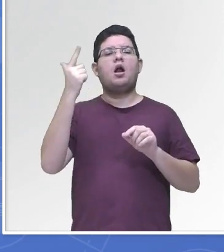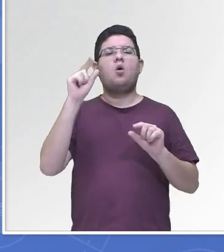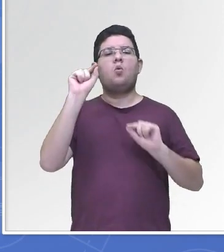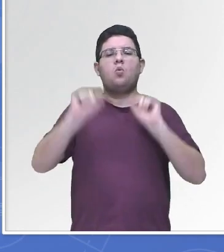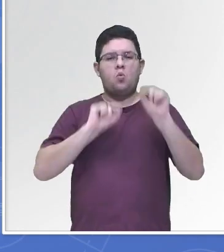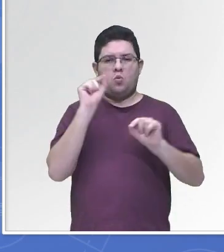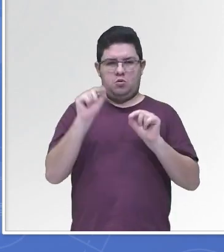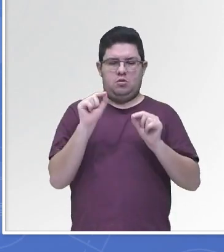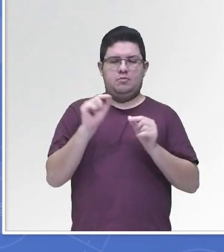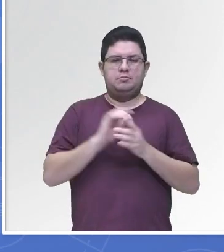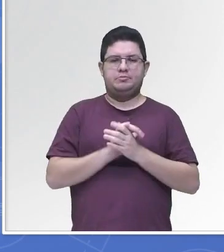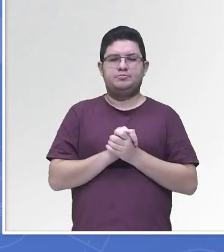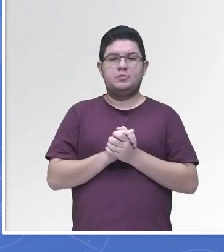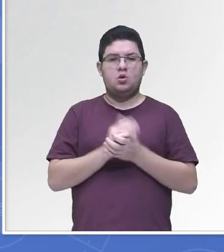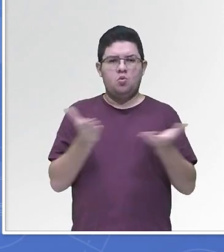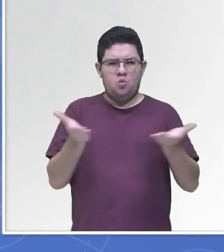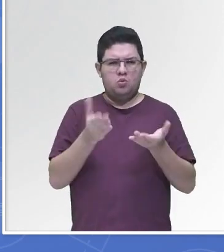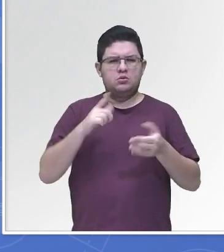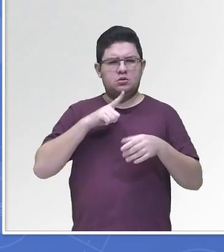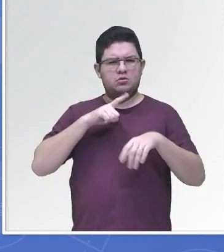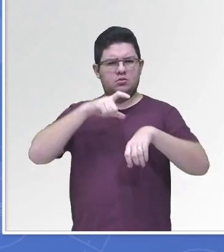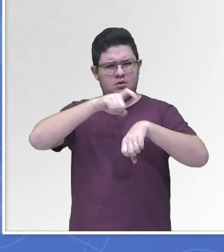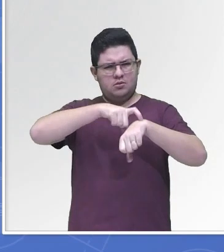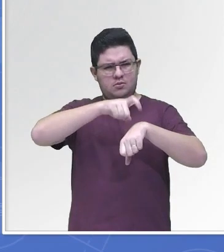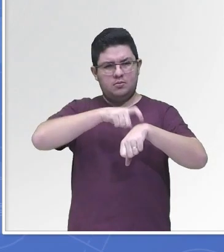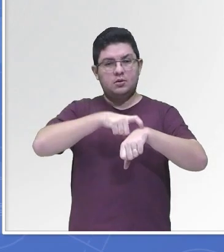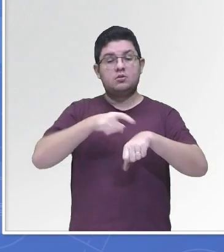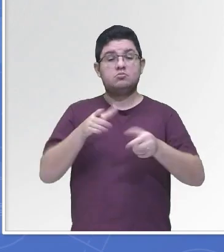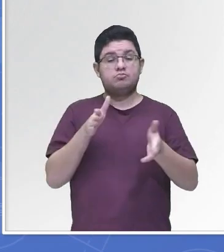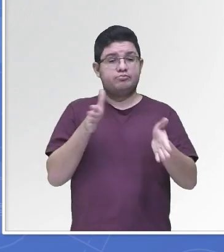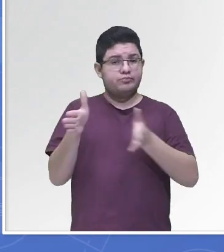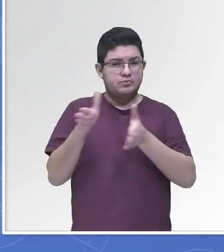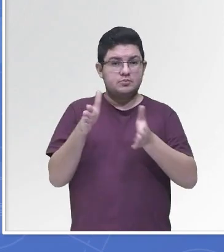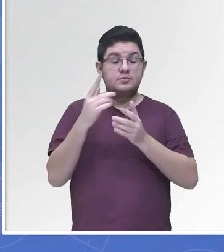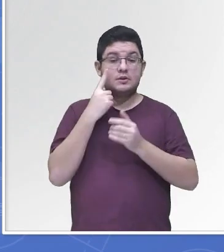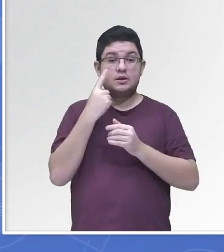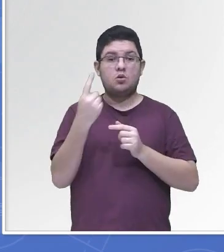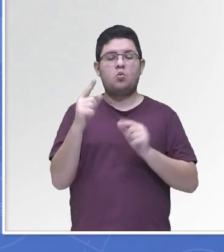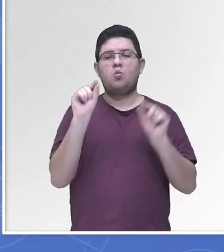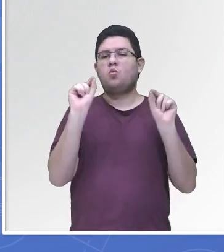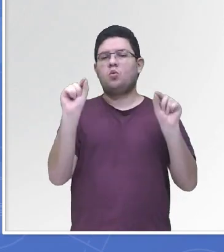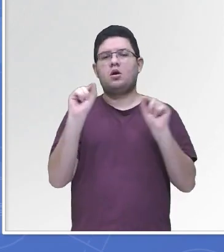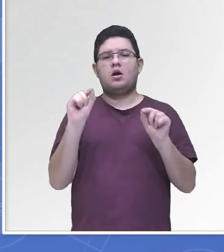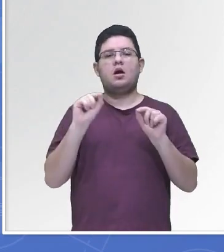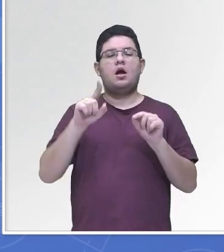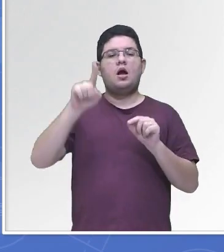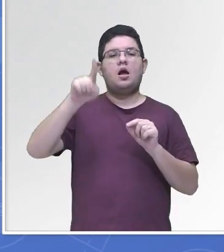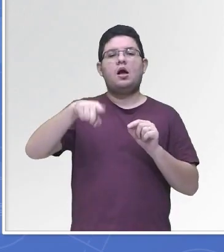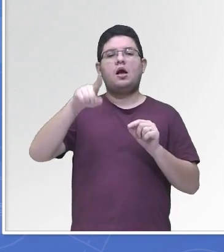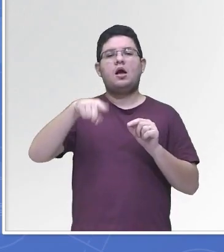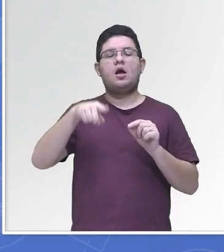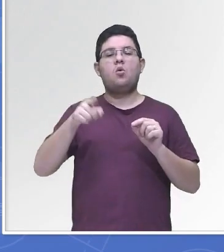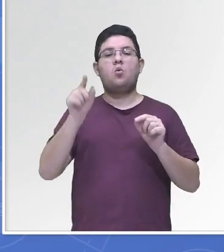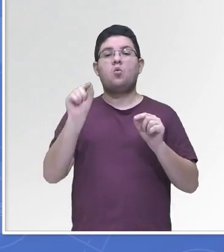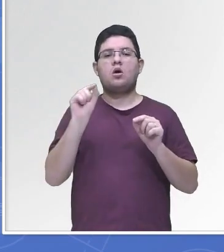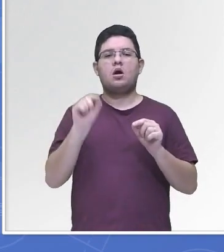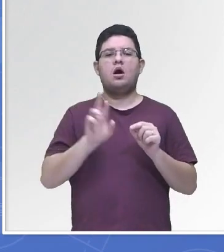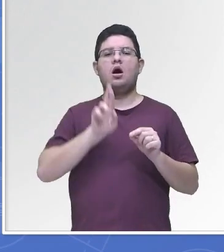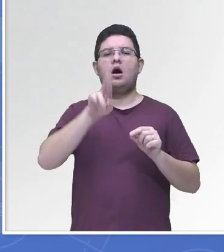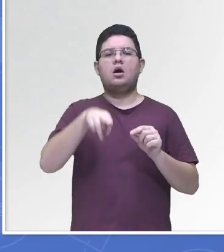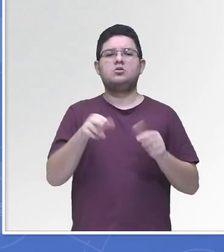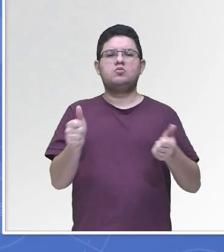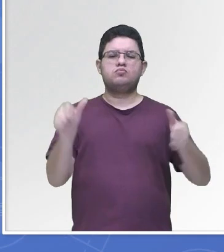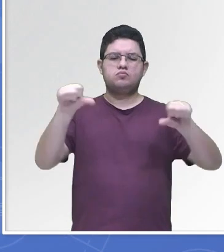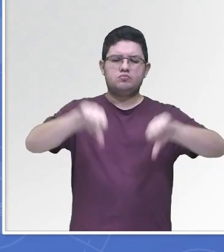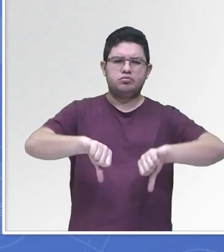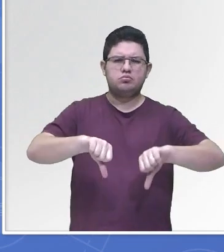aula de hoje um momento interessante nesse processo todo, dessa busca de conhecimento, que nós vamos chamar de a crise da razão. Epa, mas a minha razão